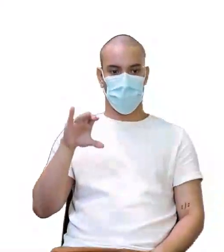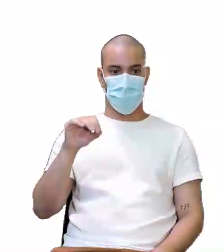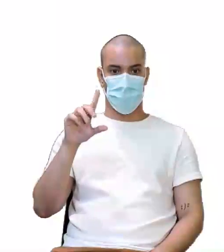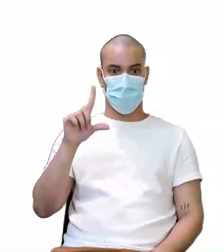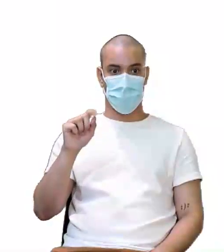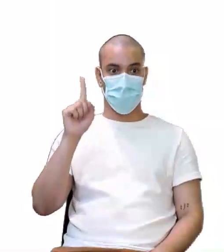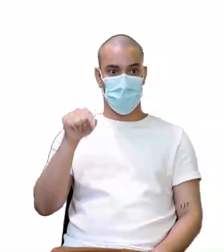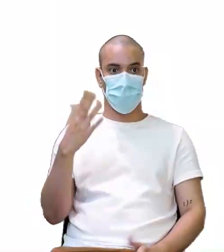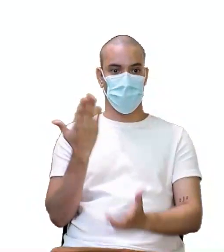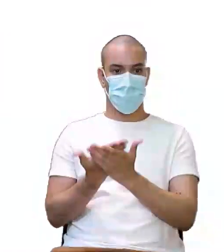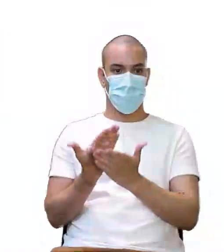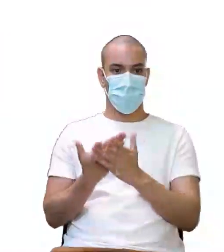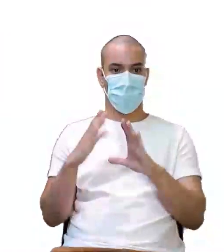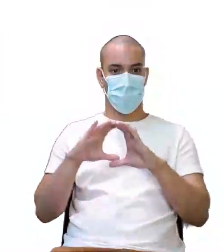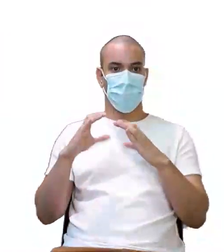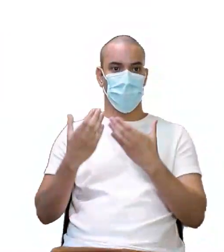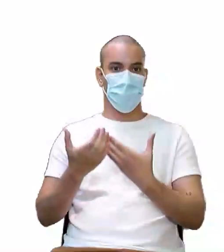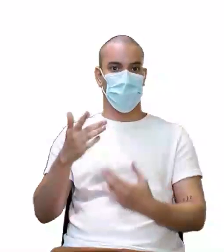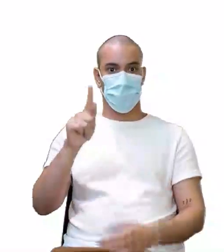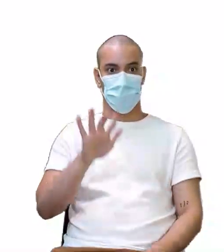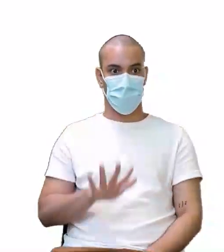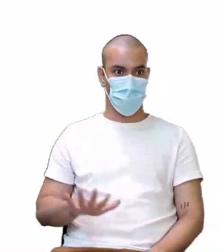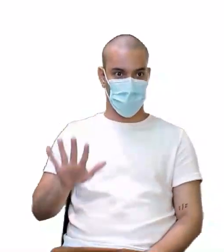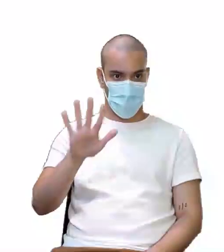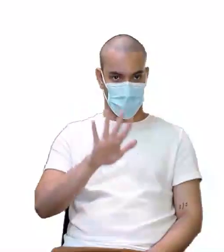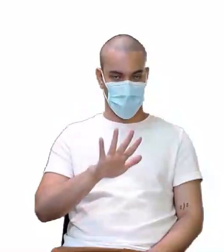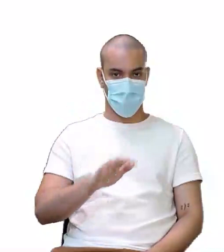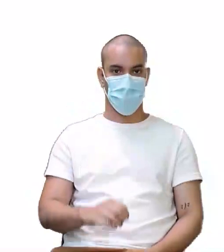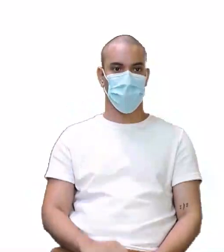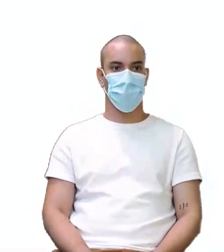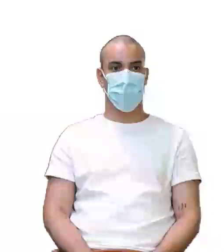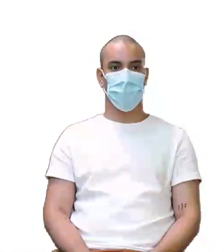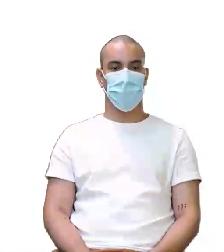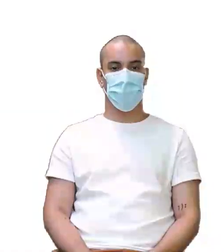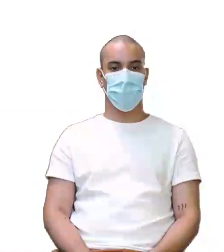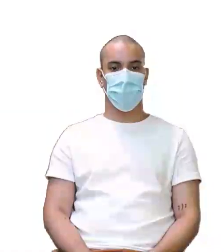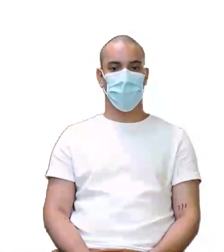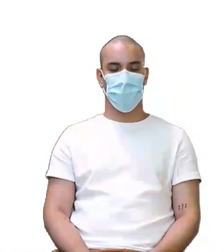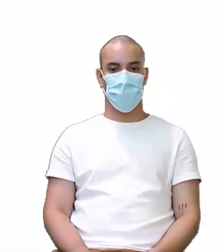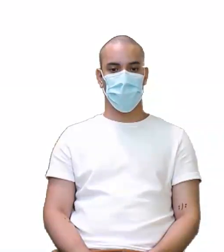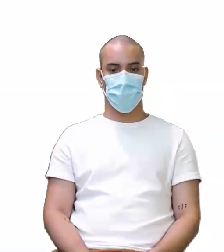de comunidades, tá? Porque ela é mais ampla.